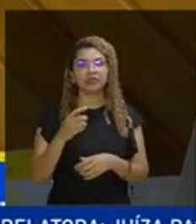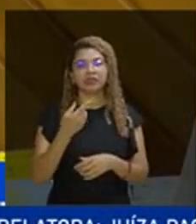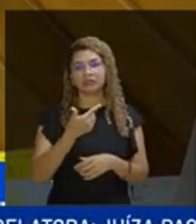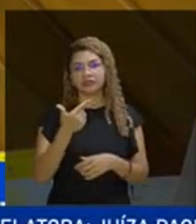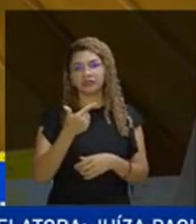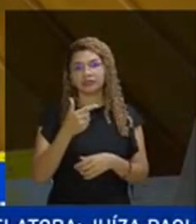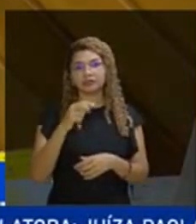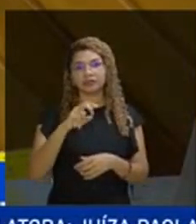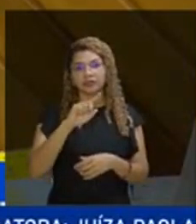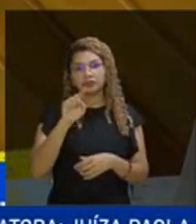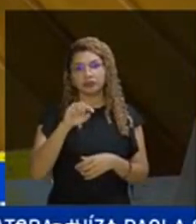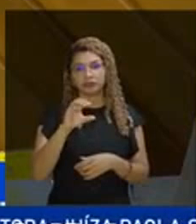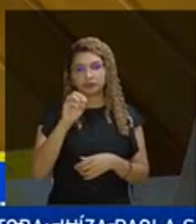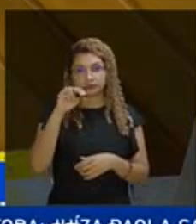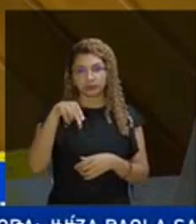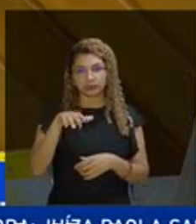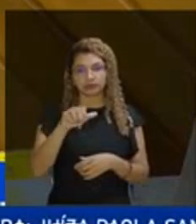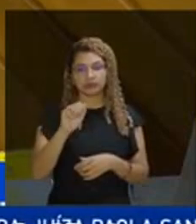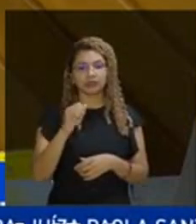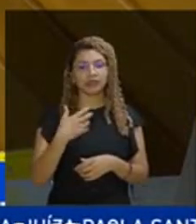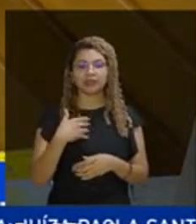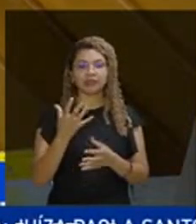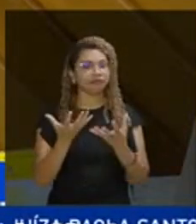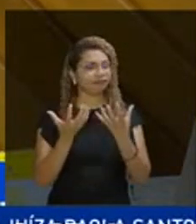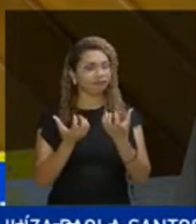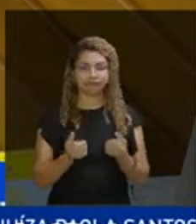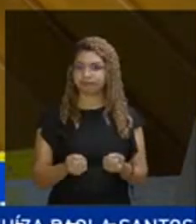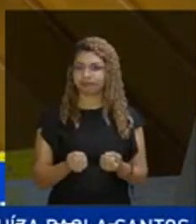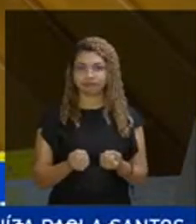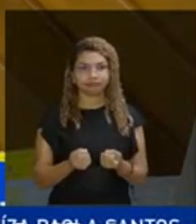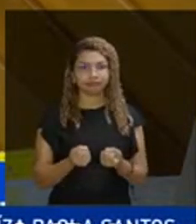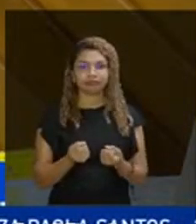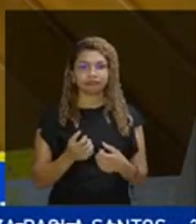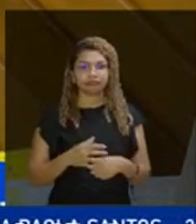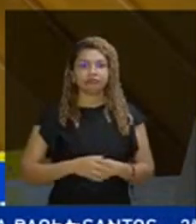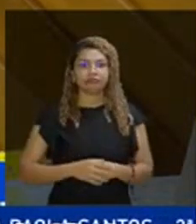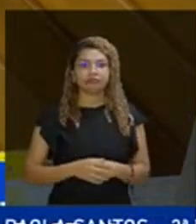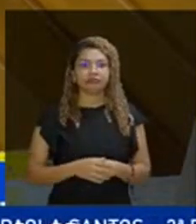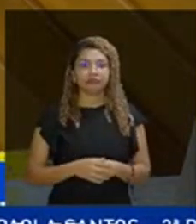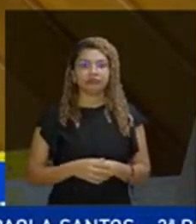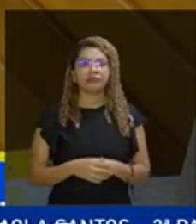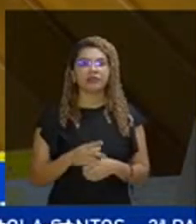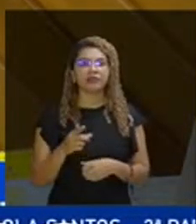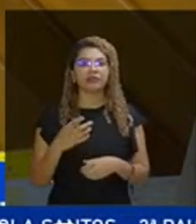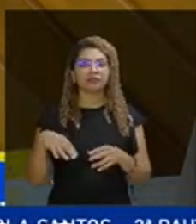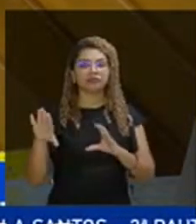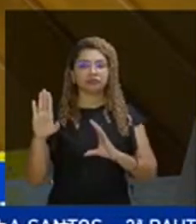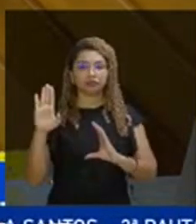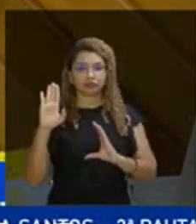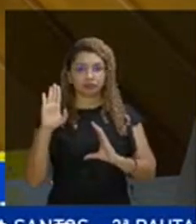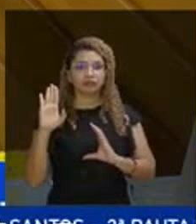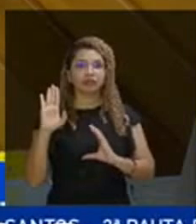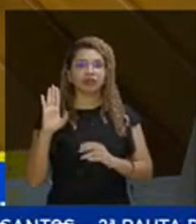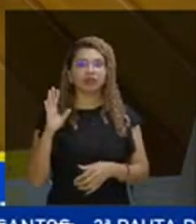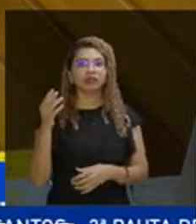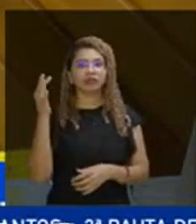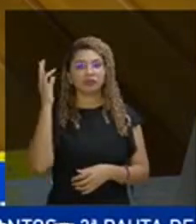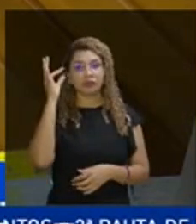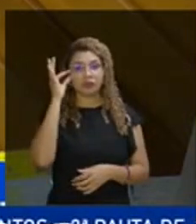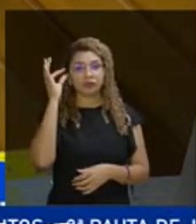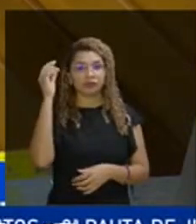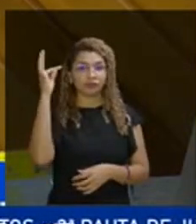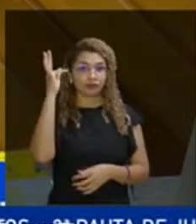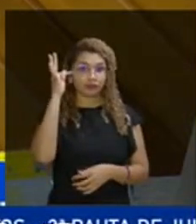a representação especial por conduta vedada, ajuizada em desfavor de Antônio Paulo de Oliveira Furlan. A recorrente alegou,